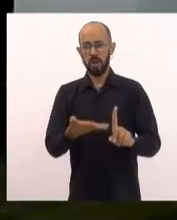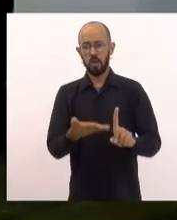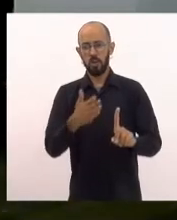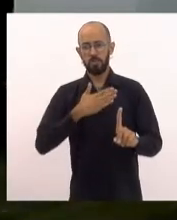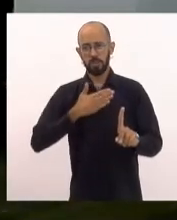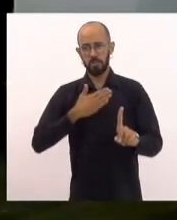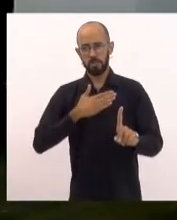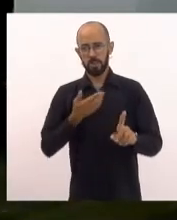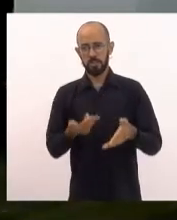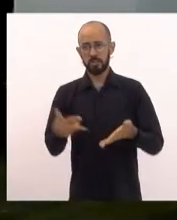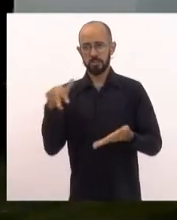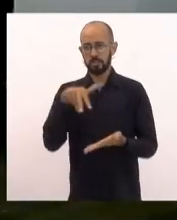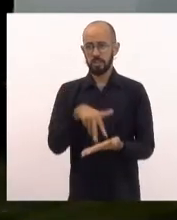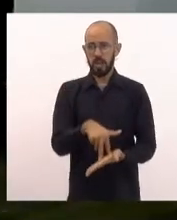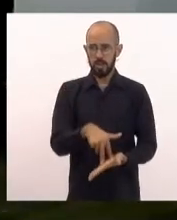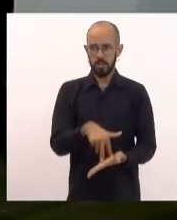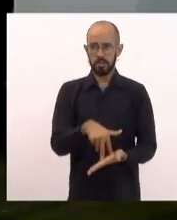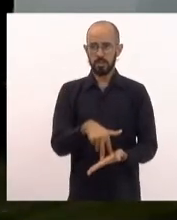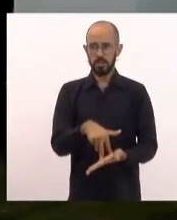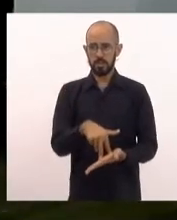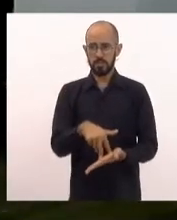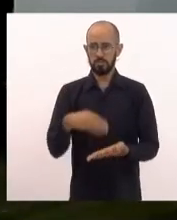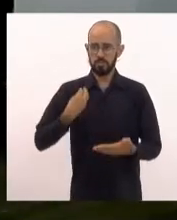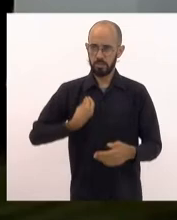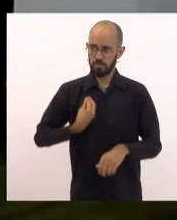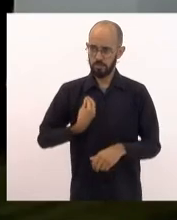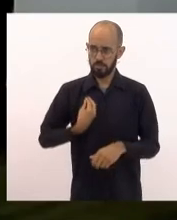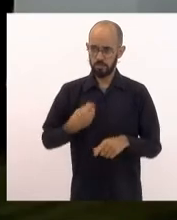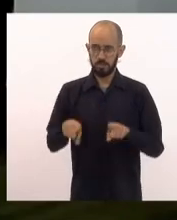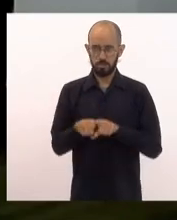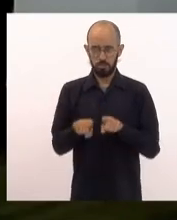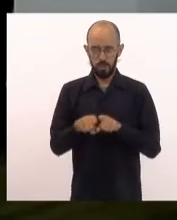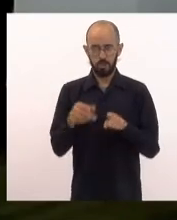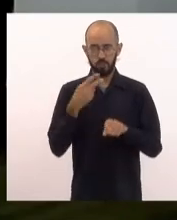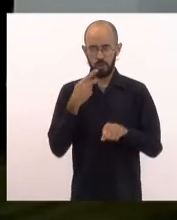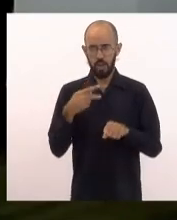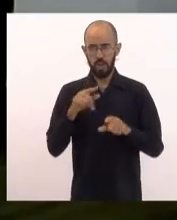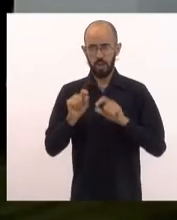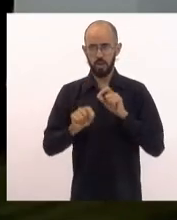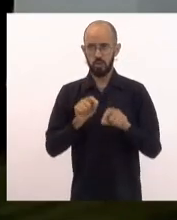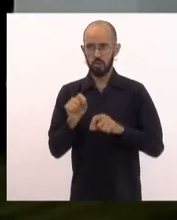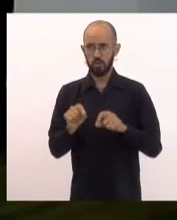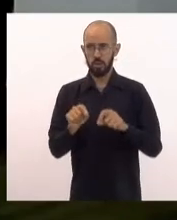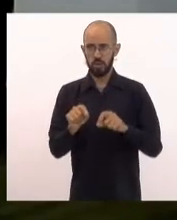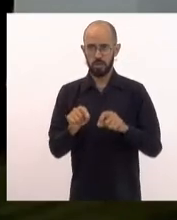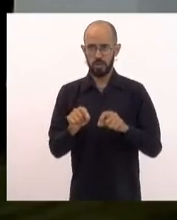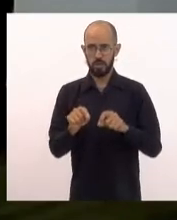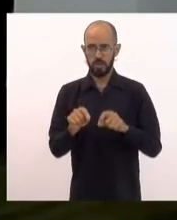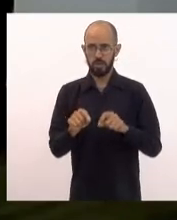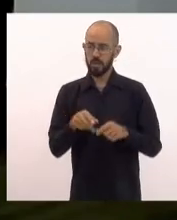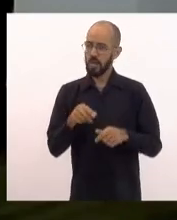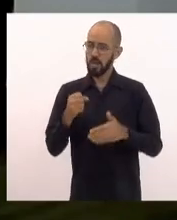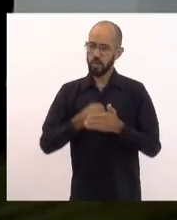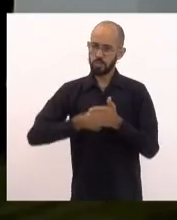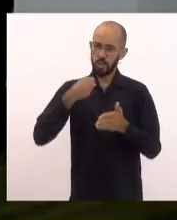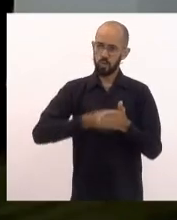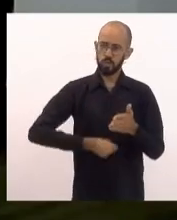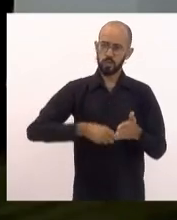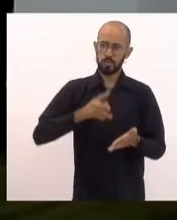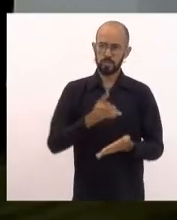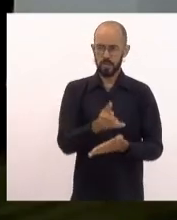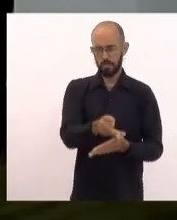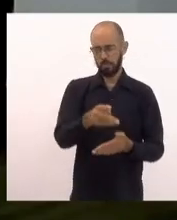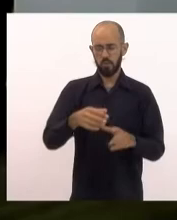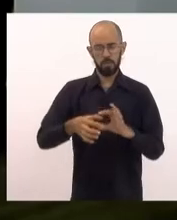aqui representando a população. Dizer que a marca do nosso mandato sempre foi a participação